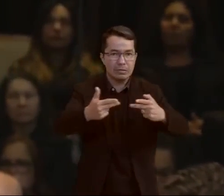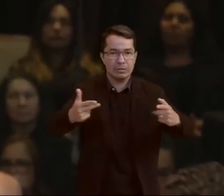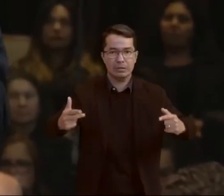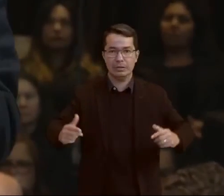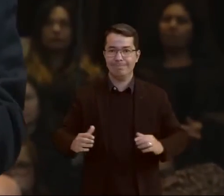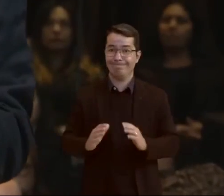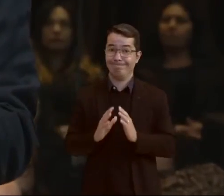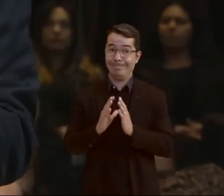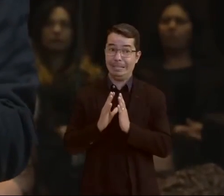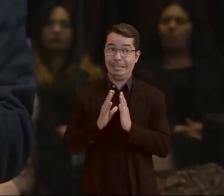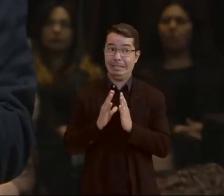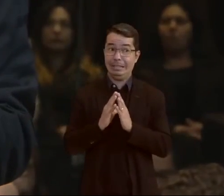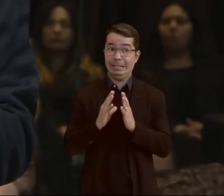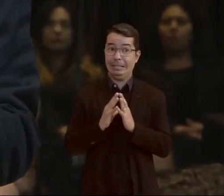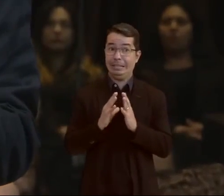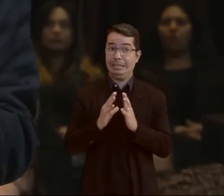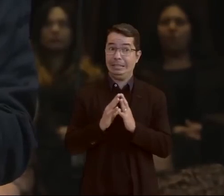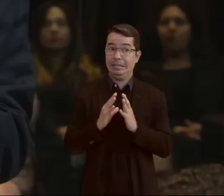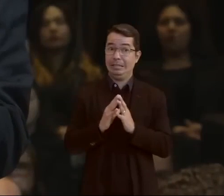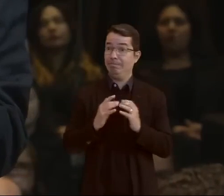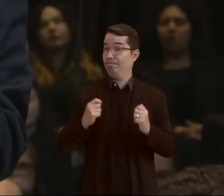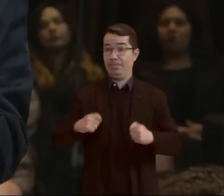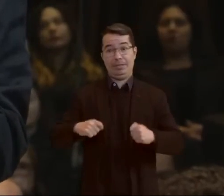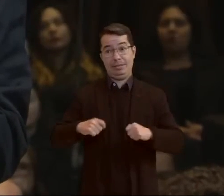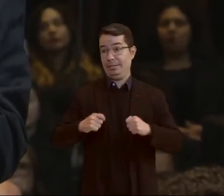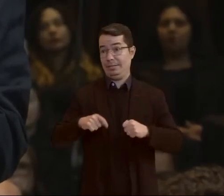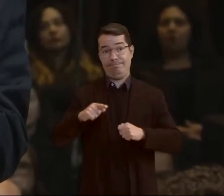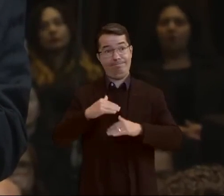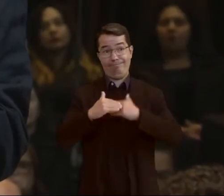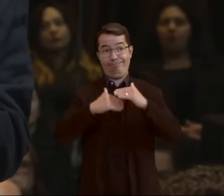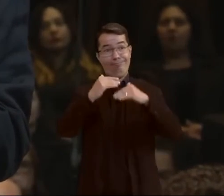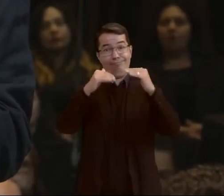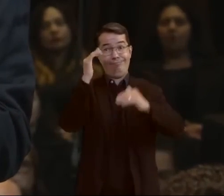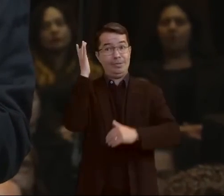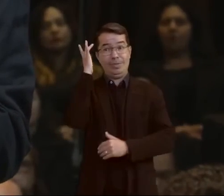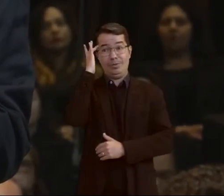quebrado em vários aspectos da vida. Você precisa crescer.